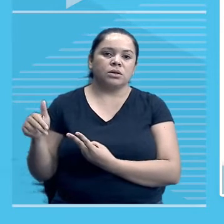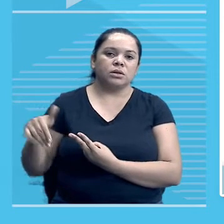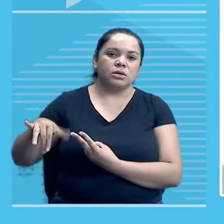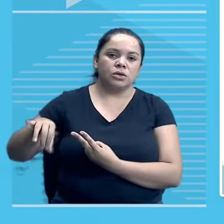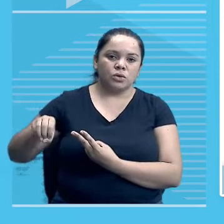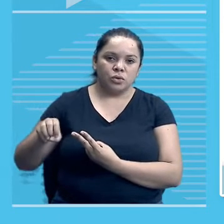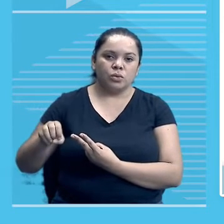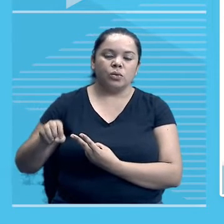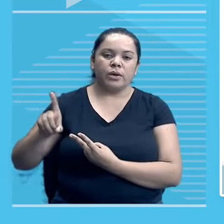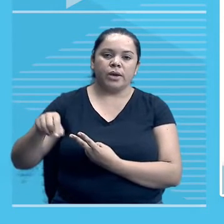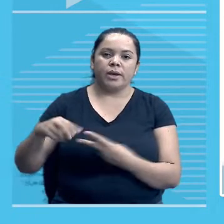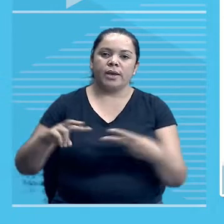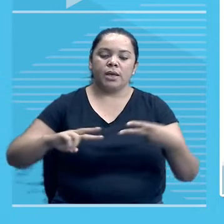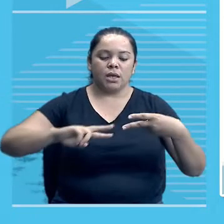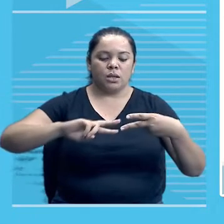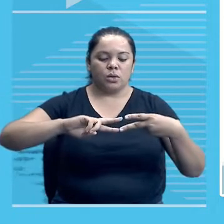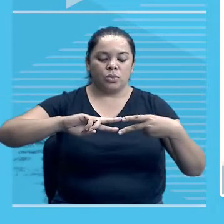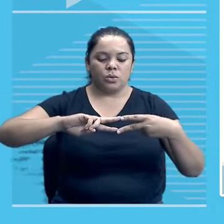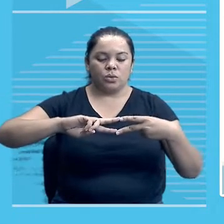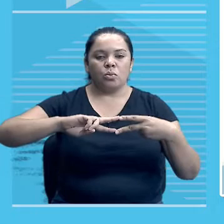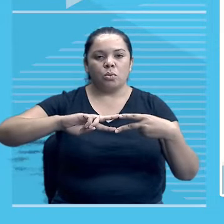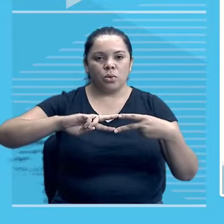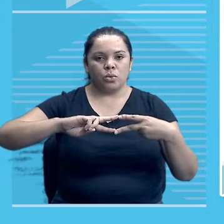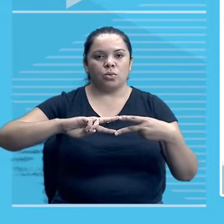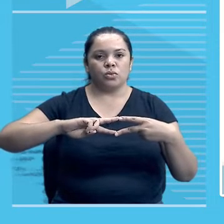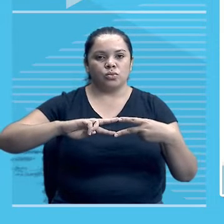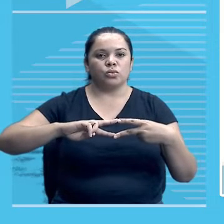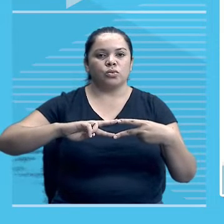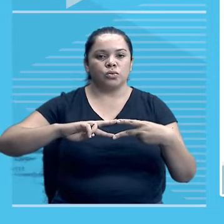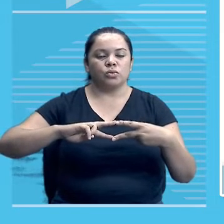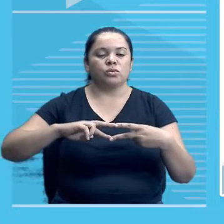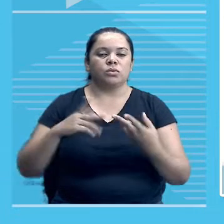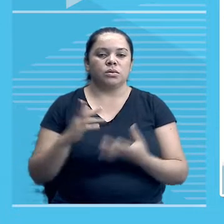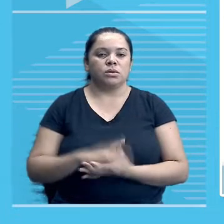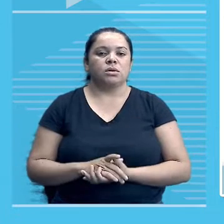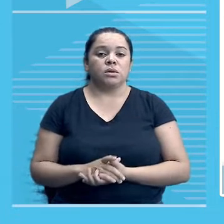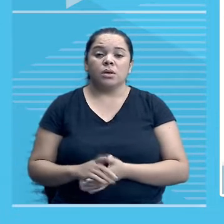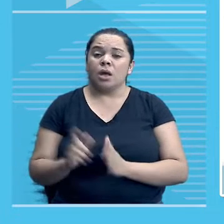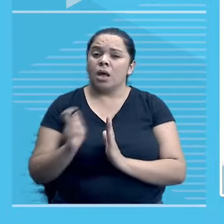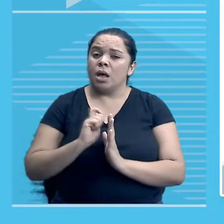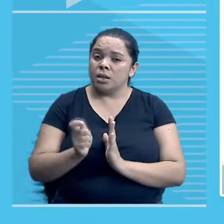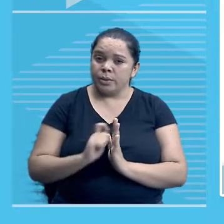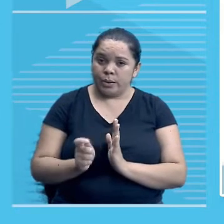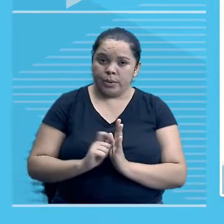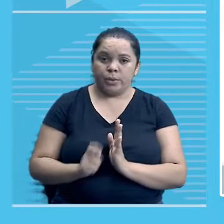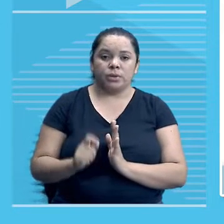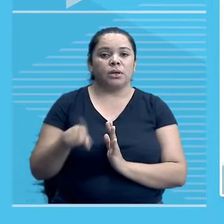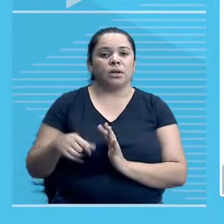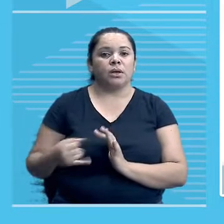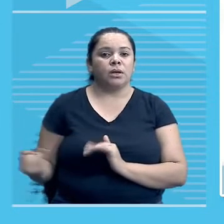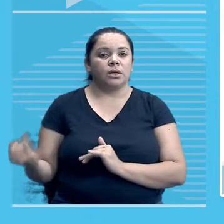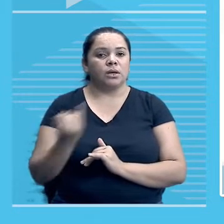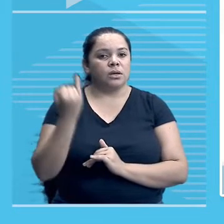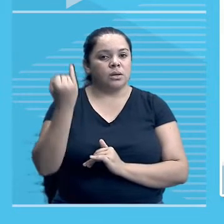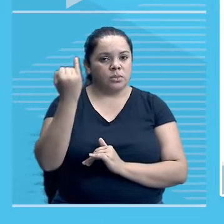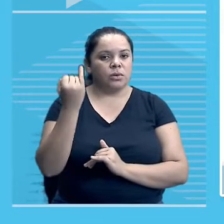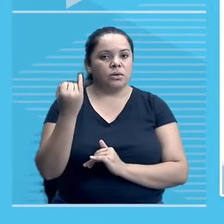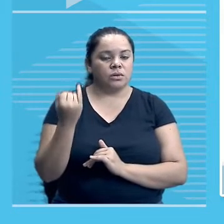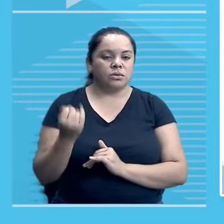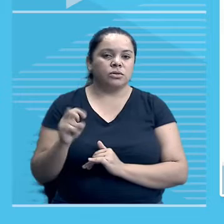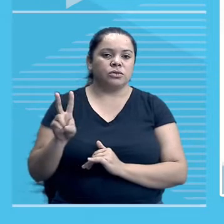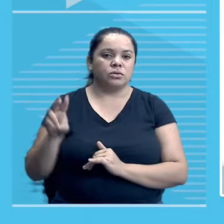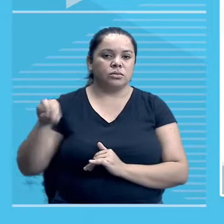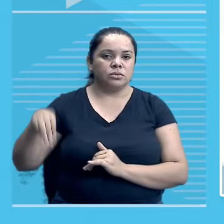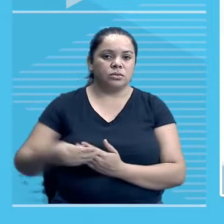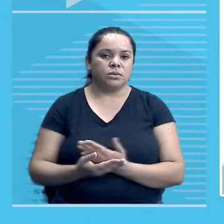os tipos de sais quanto à natureza dos íons. Para isso, eu queria que você fizesse a anotação. Então, vamos colocar aí, por favor,